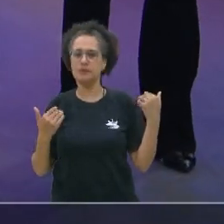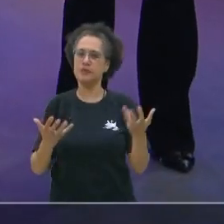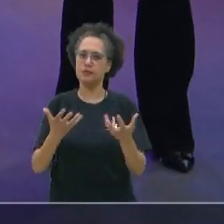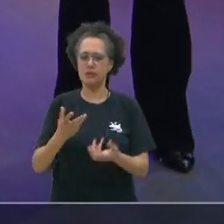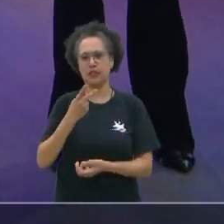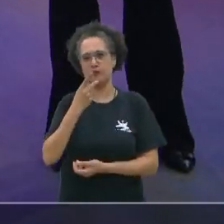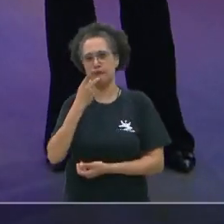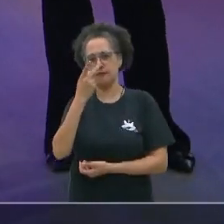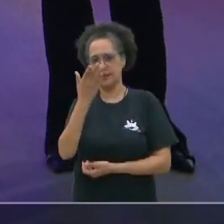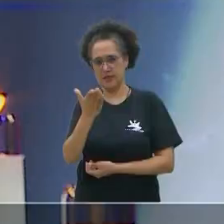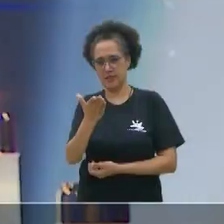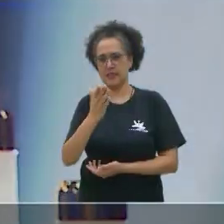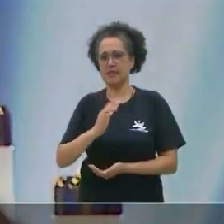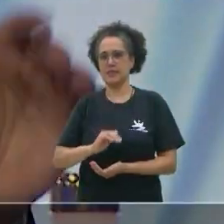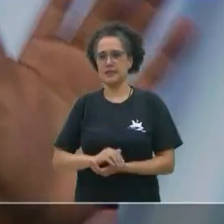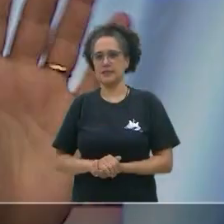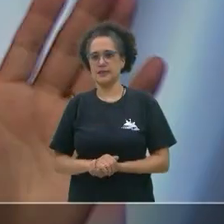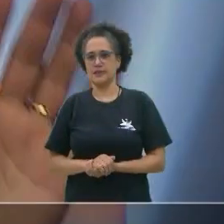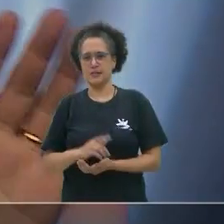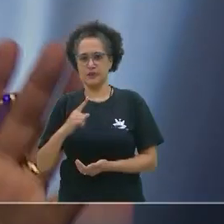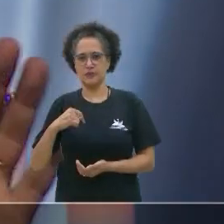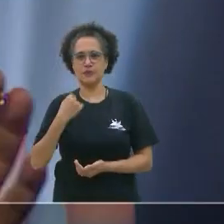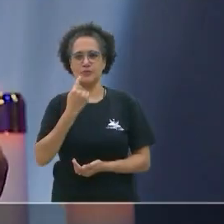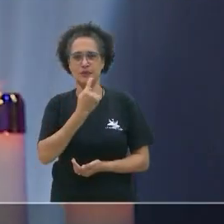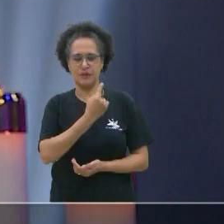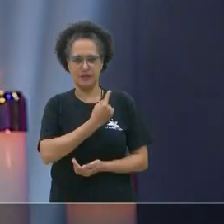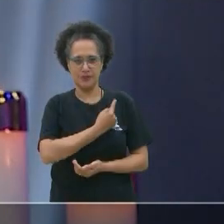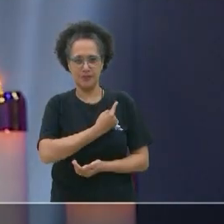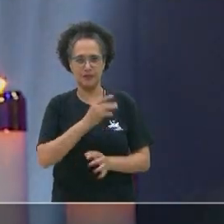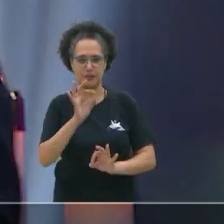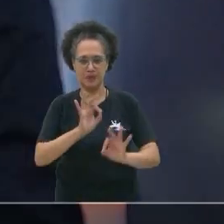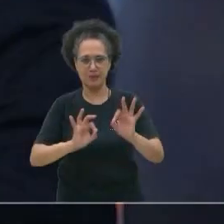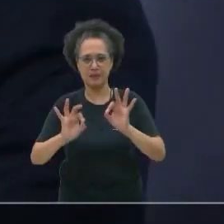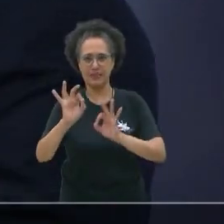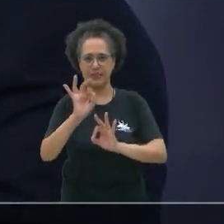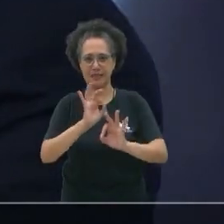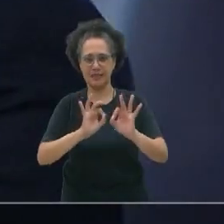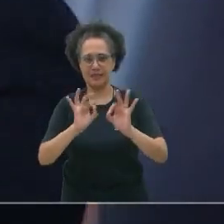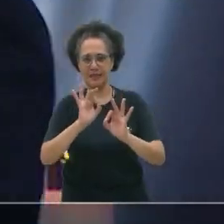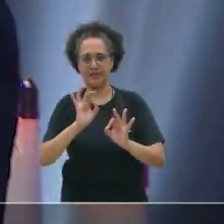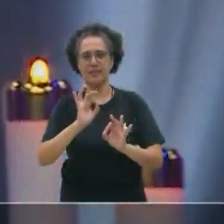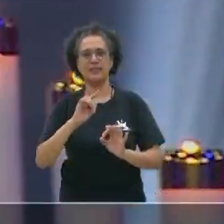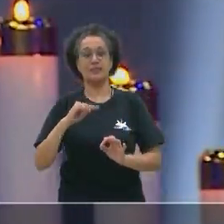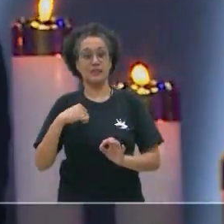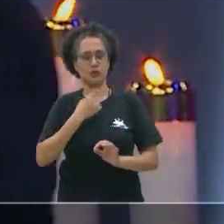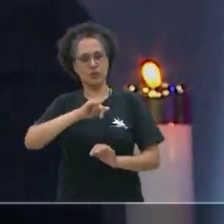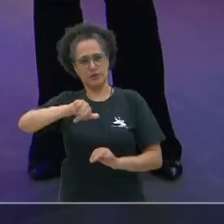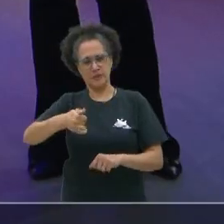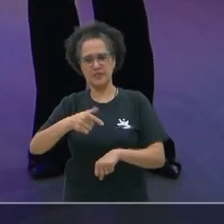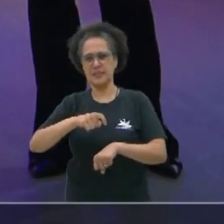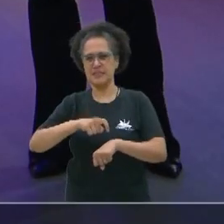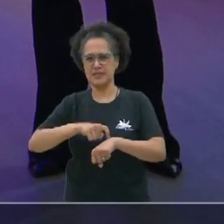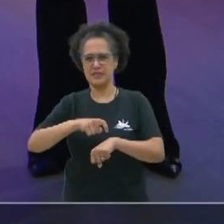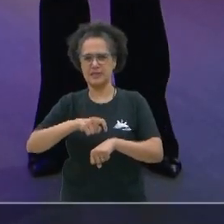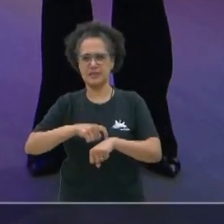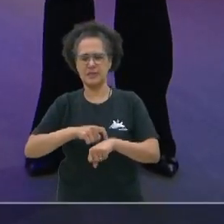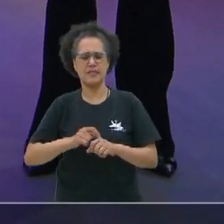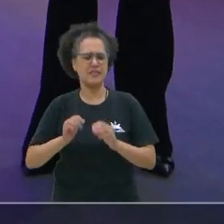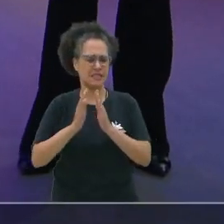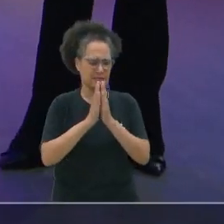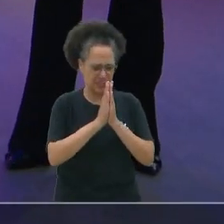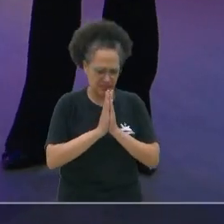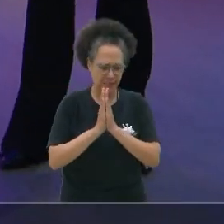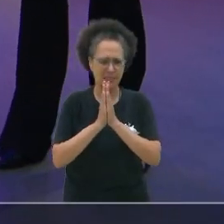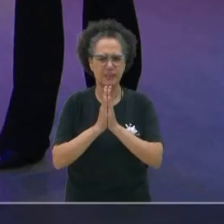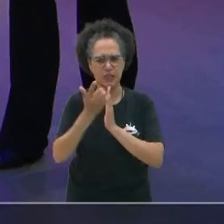direção, se eles puderem, vamos assumir a cena aqui, de repente vocês vão arrumando aí, para a gente não perder tempo. Irmã, muito forte quando a senhora rezava, eu quero